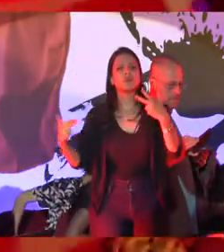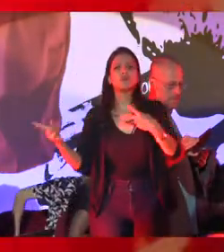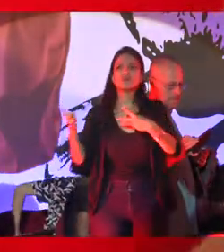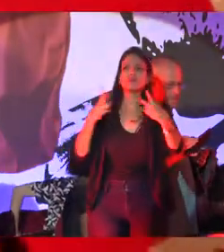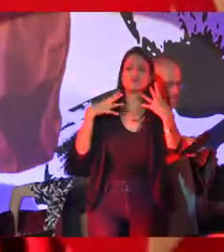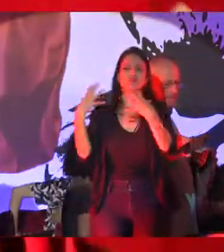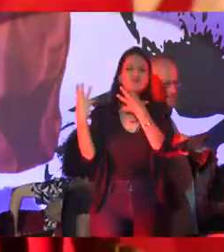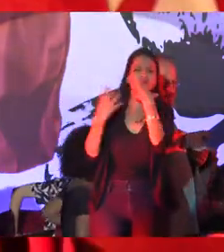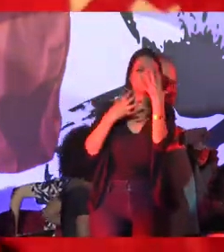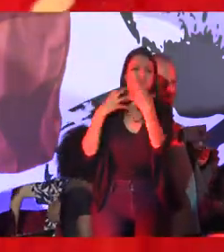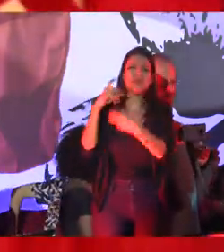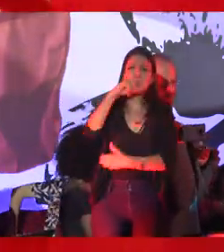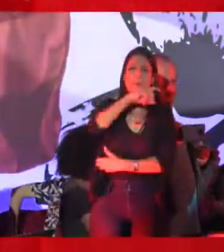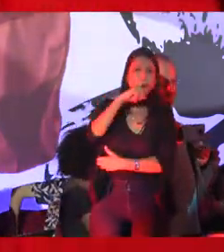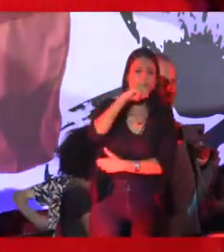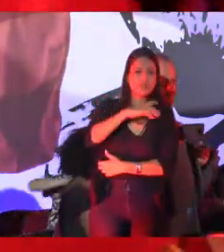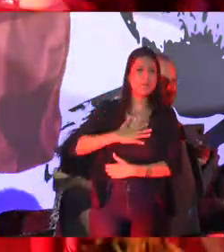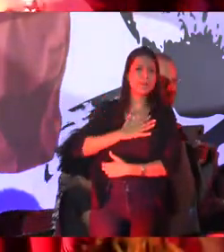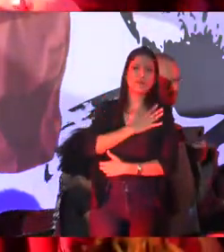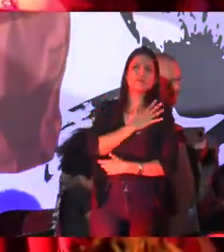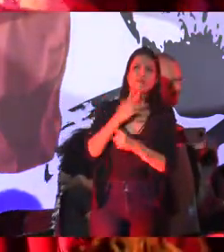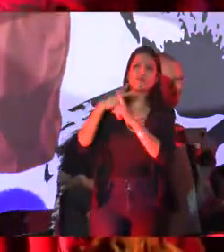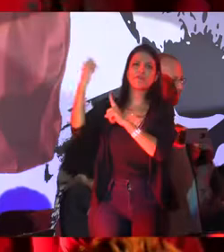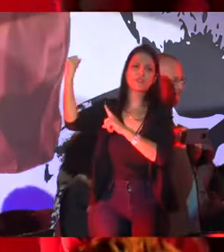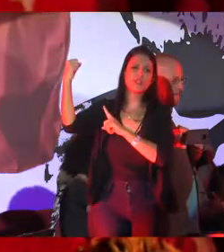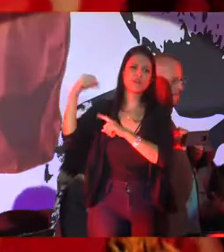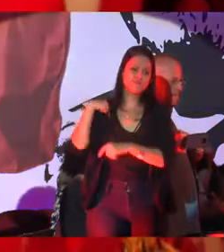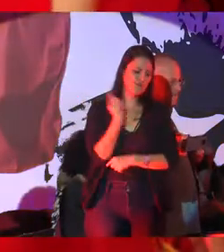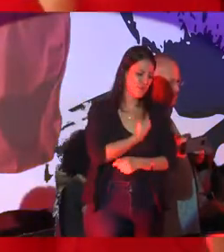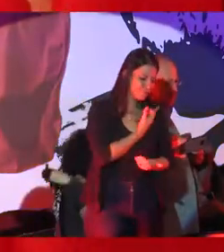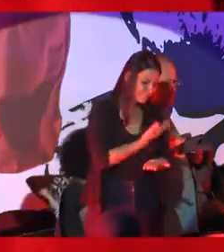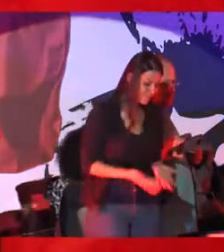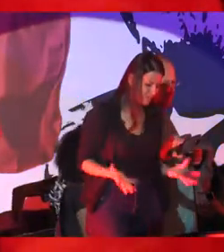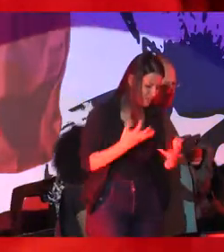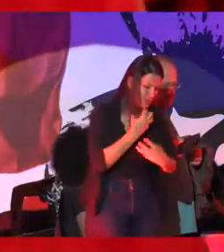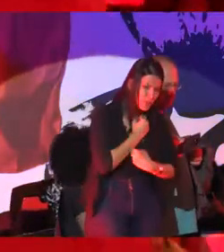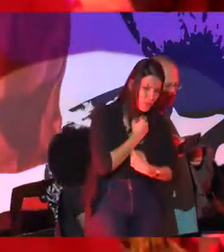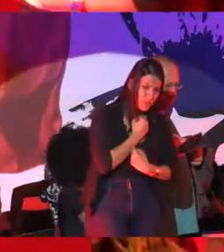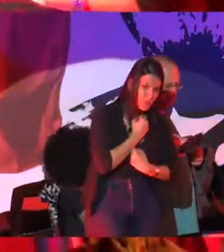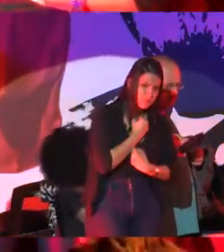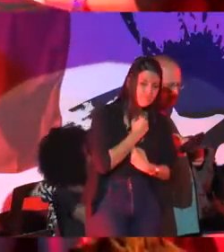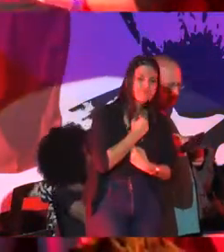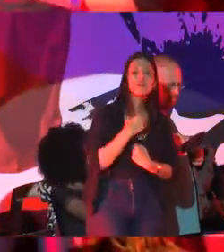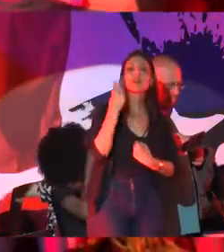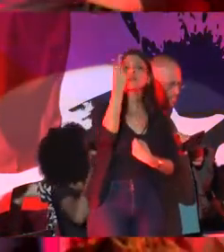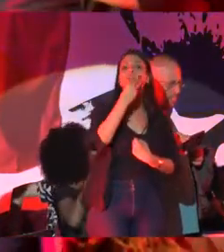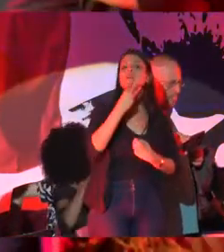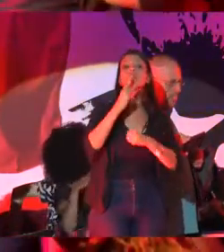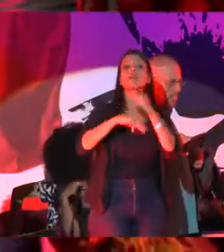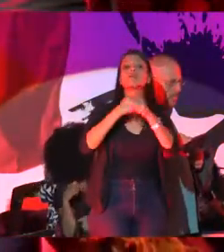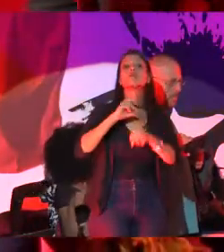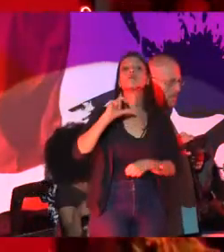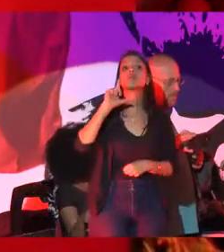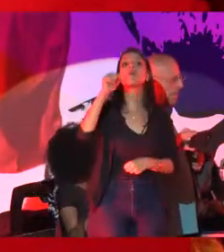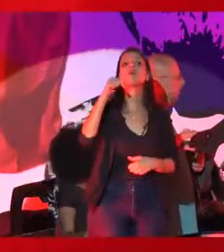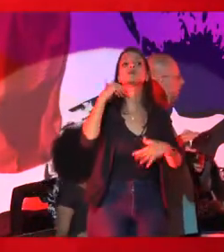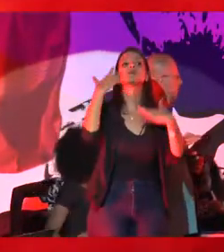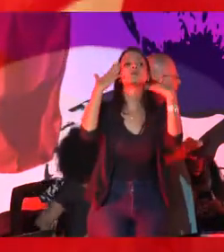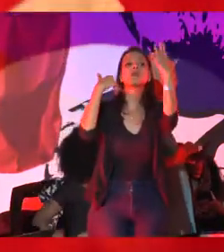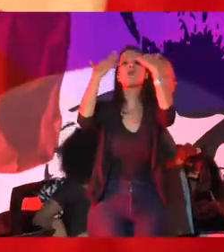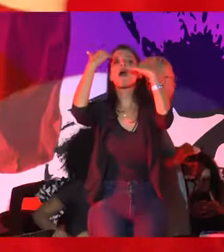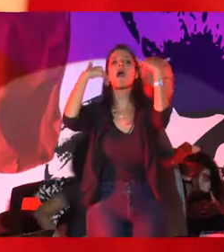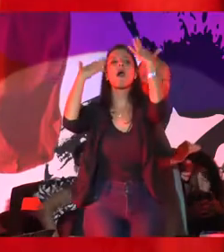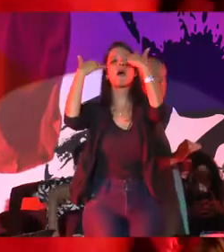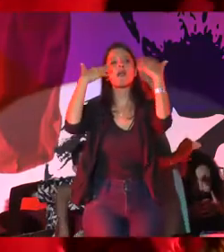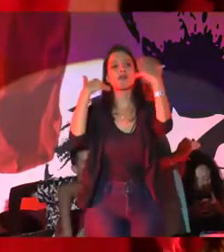a solidez da mentira, do preconceito. 3 anos depois, pintamos a cara como tantos e fomos